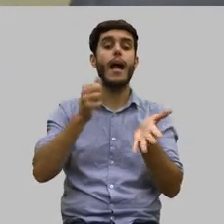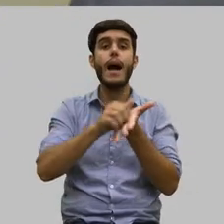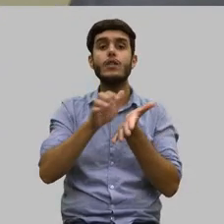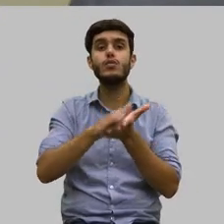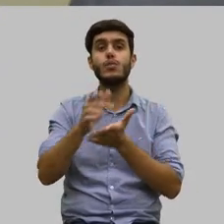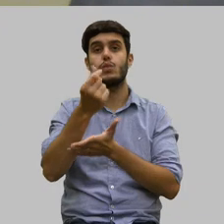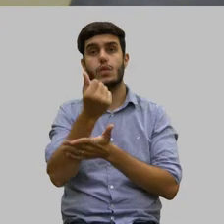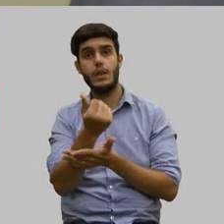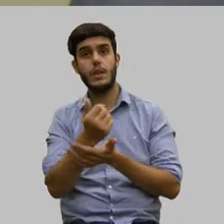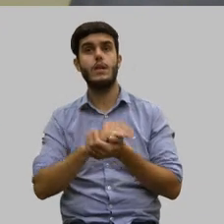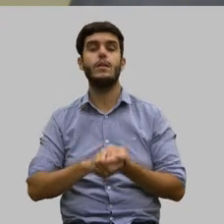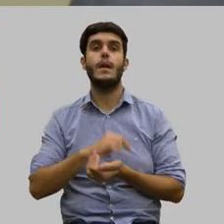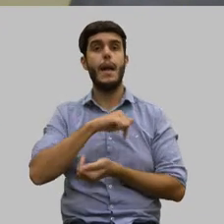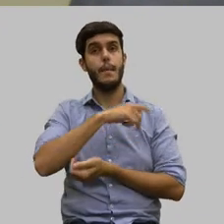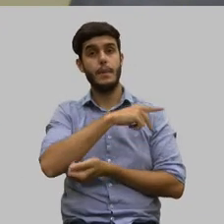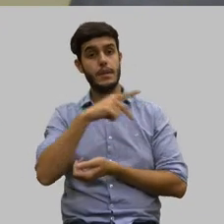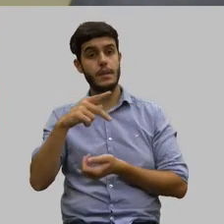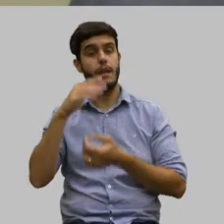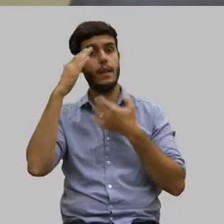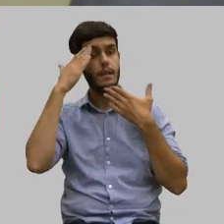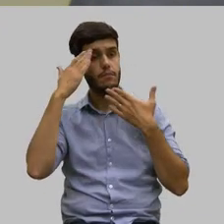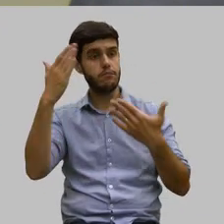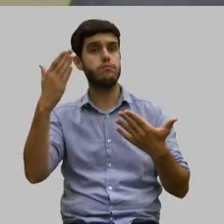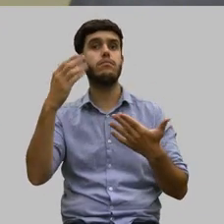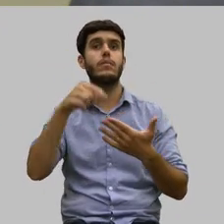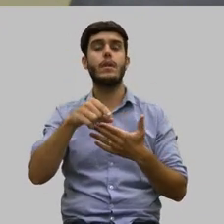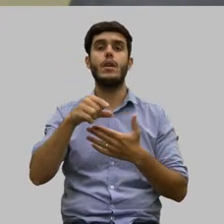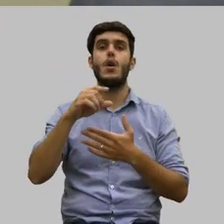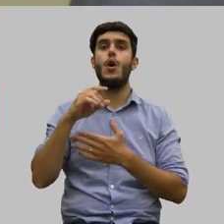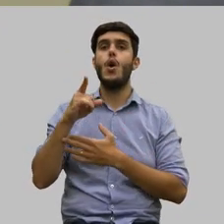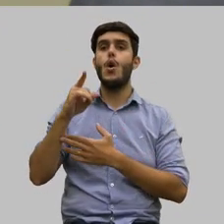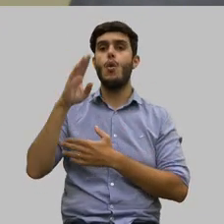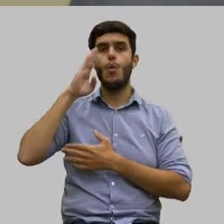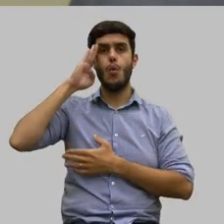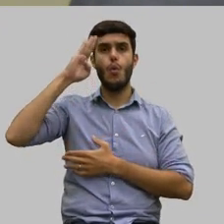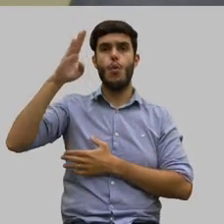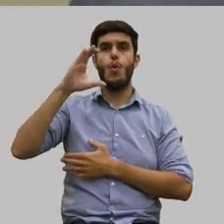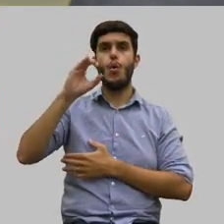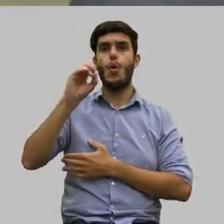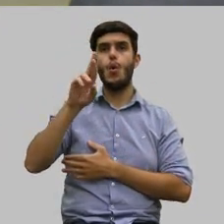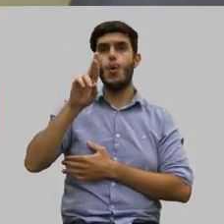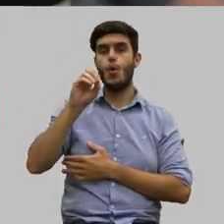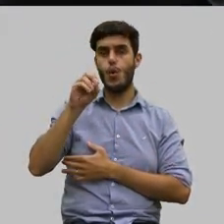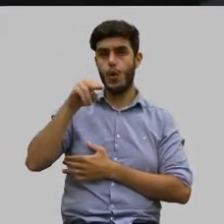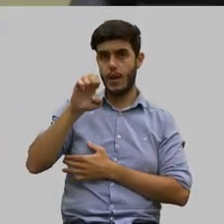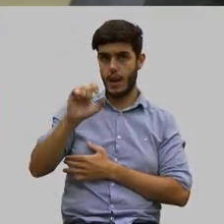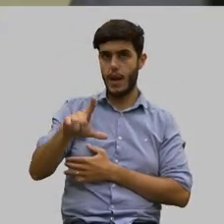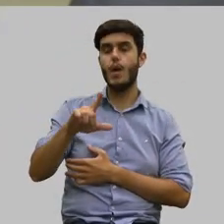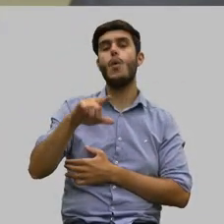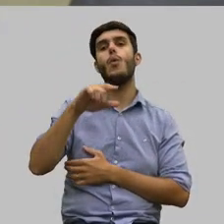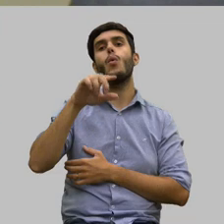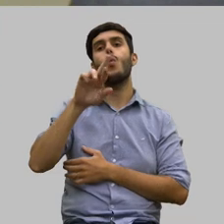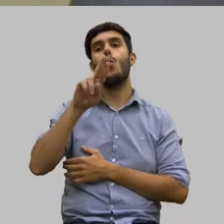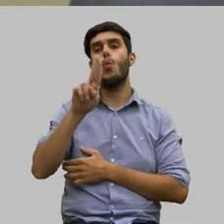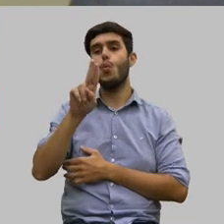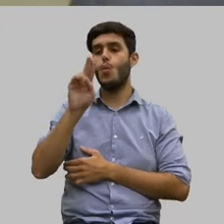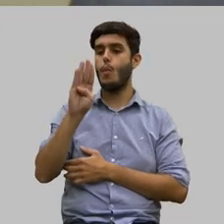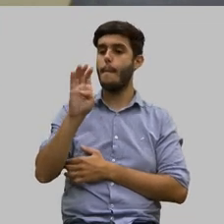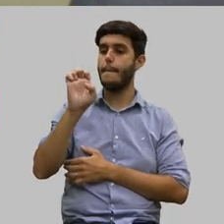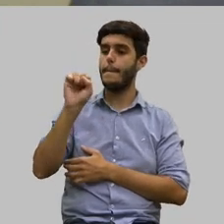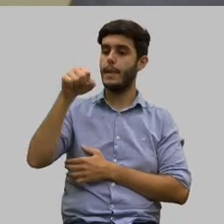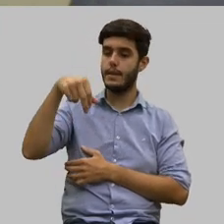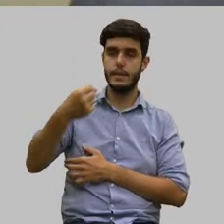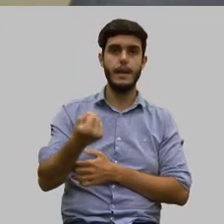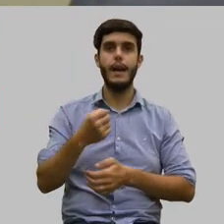e agradece a presença no do coronel BM Rubens Fernandes de Oliveira diretor de recursos humanos do Corpo de Bombeiros Militar de Minas